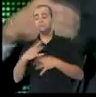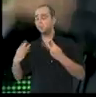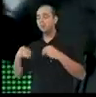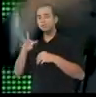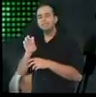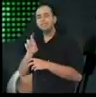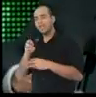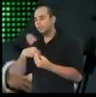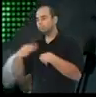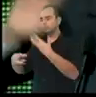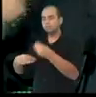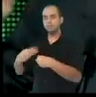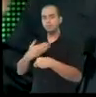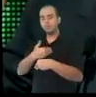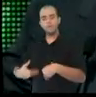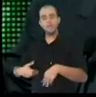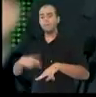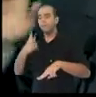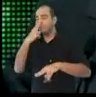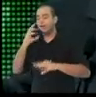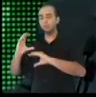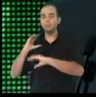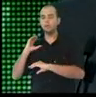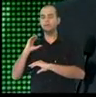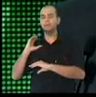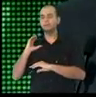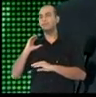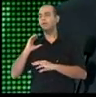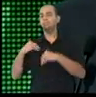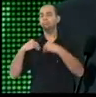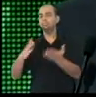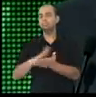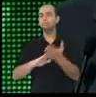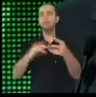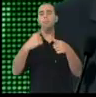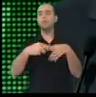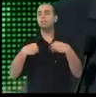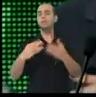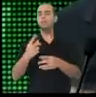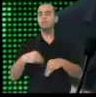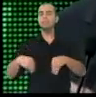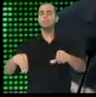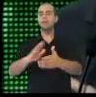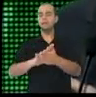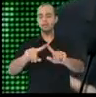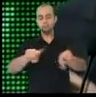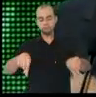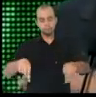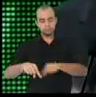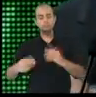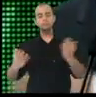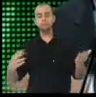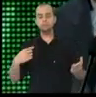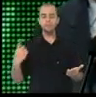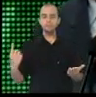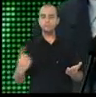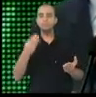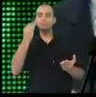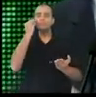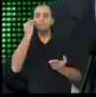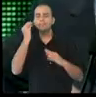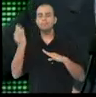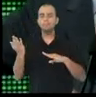o governo não distribuiu, isso é outro departamento, por que não distribuiu? E nós vamos agora procurar sarna para se